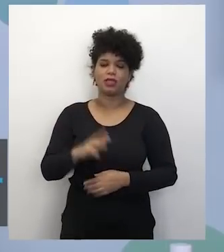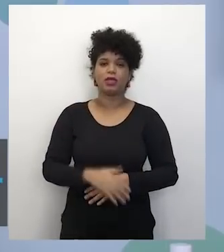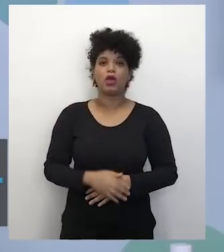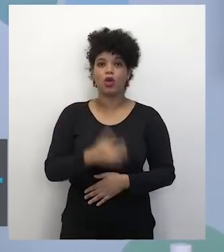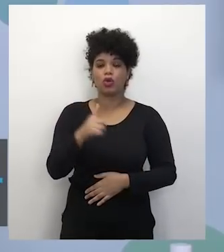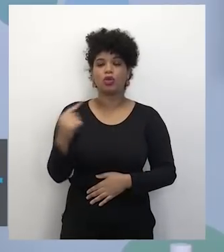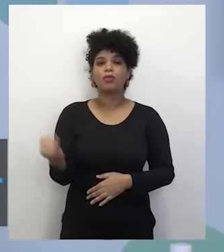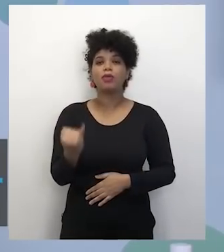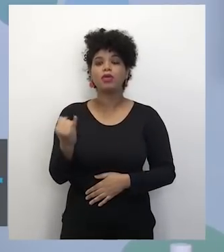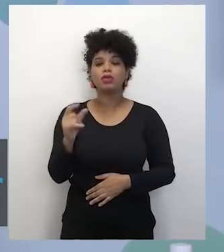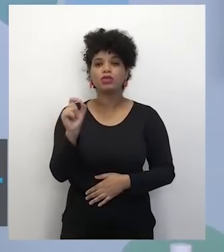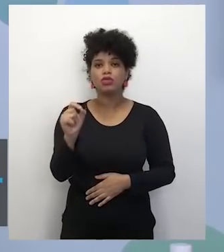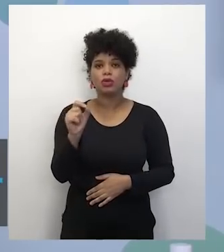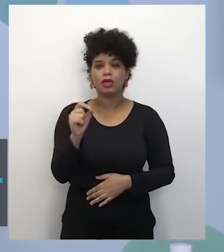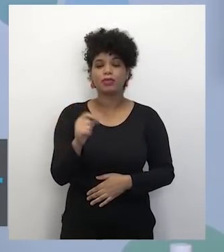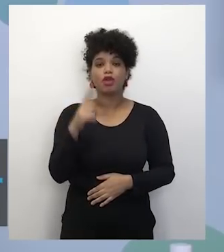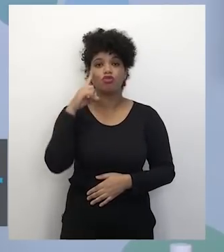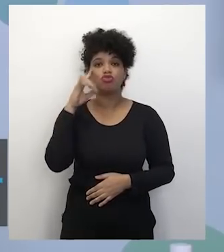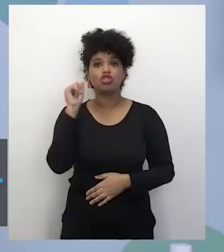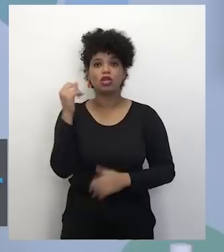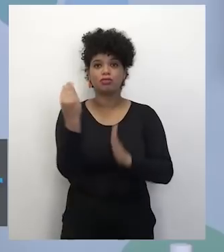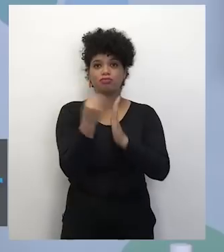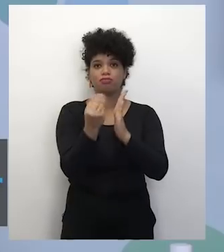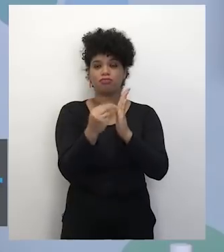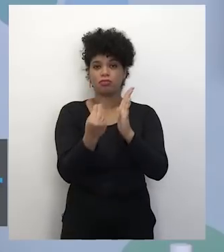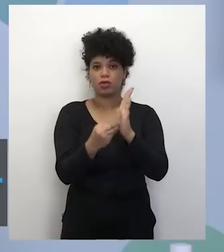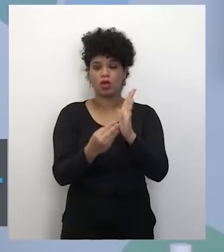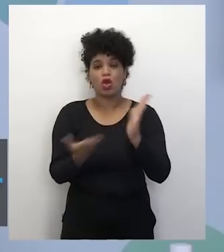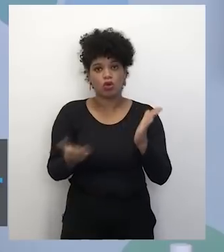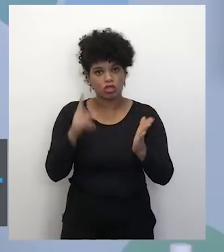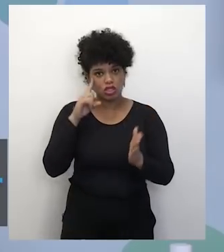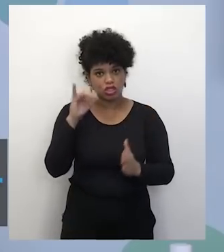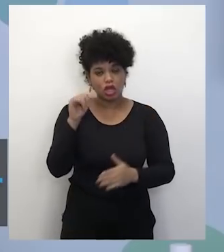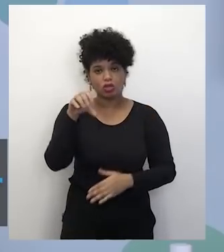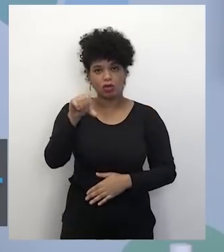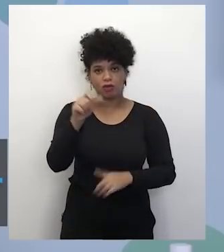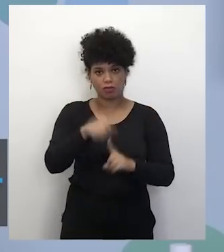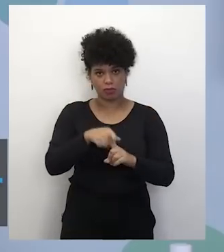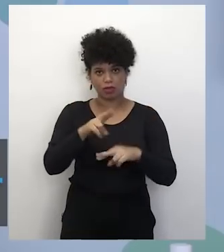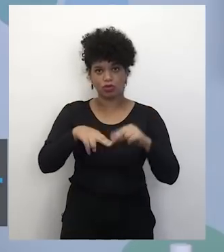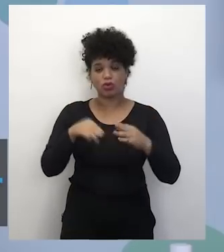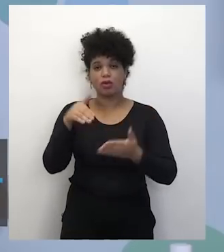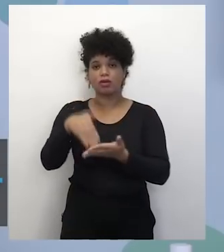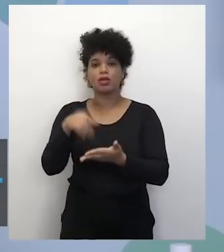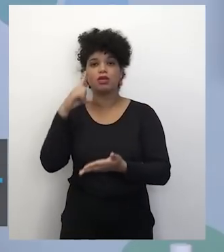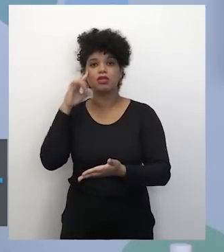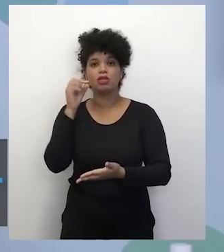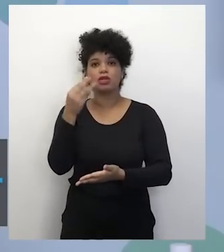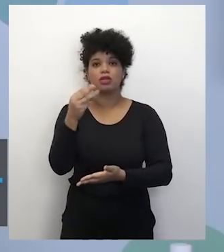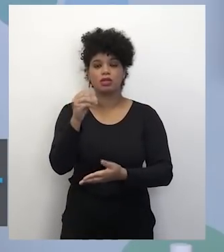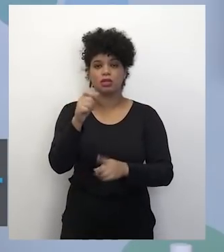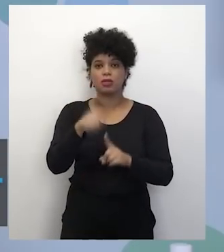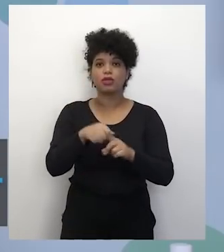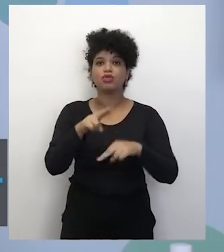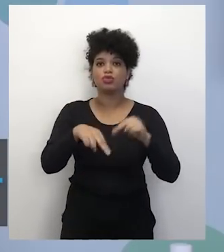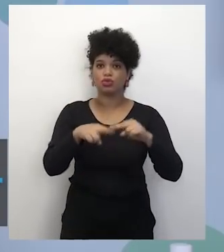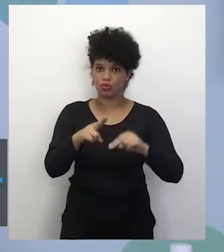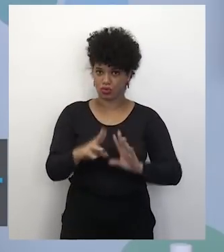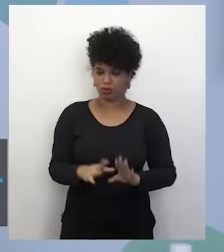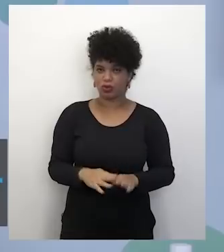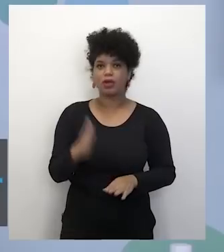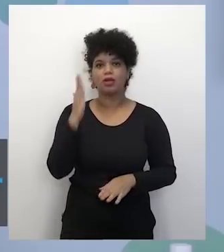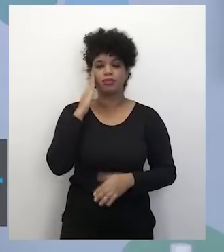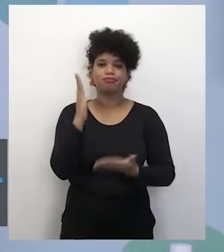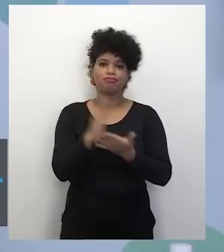importante, data do preenchimento. Então, é a partir de hoje, dia 9 de junho, até o dia 30 de junho. Né? Como eu sei que tem